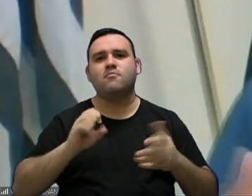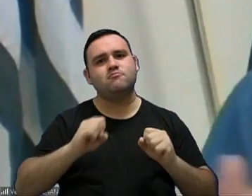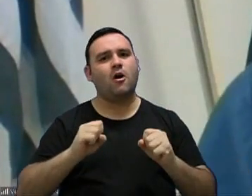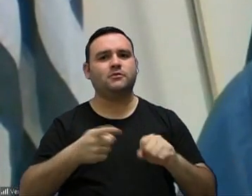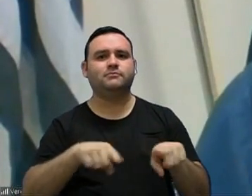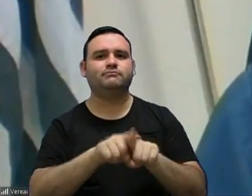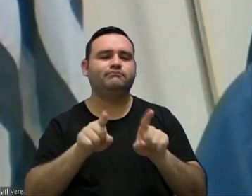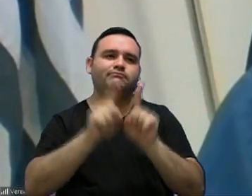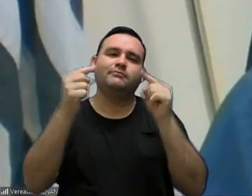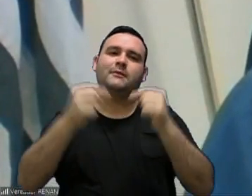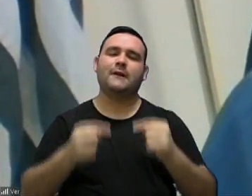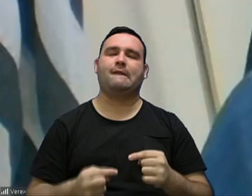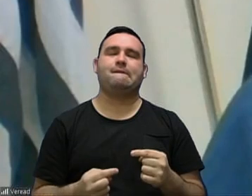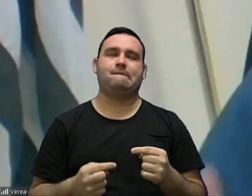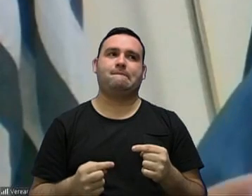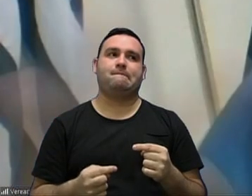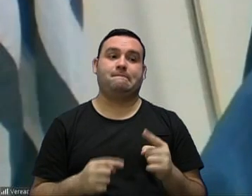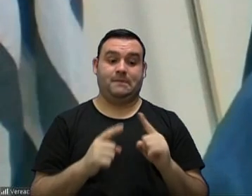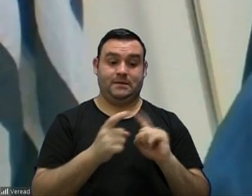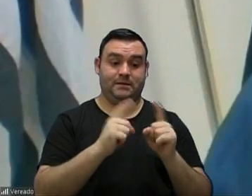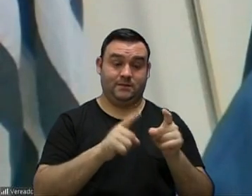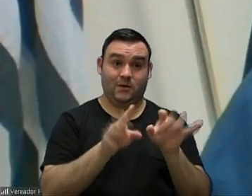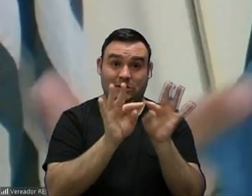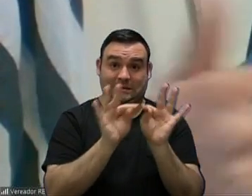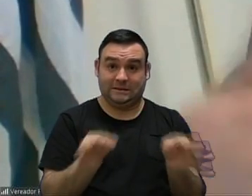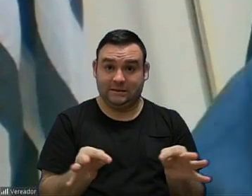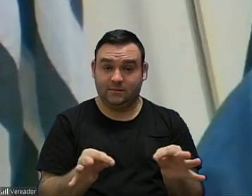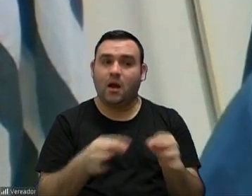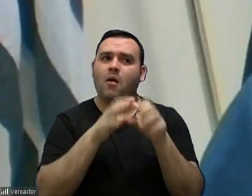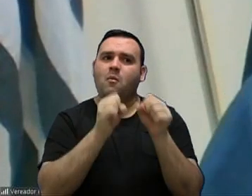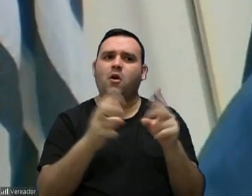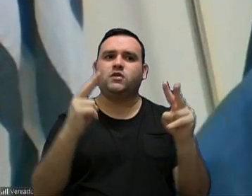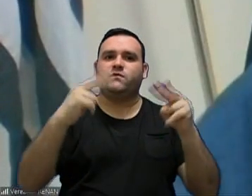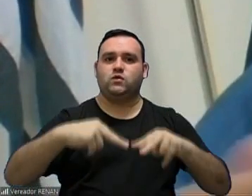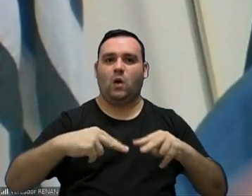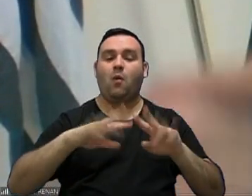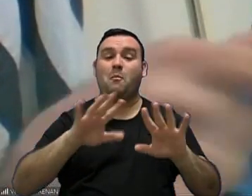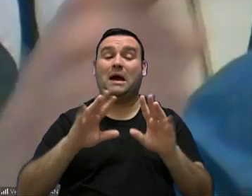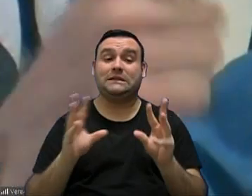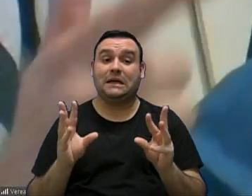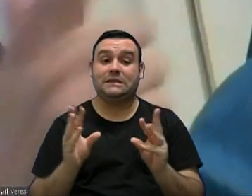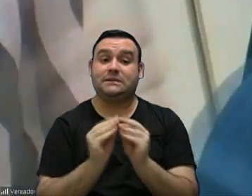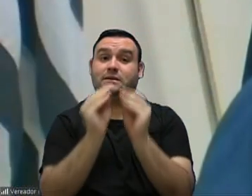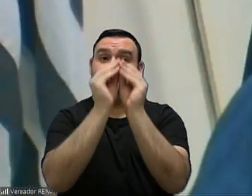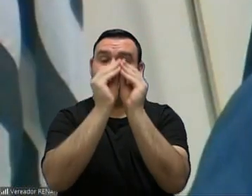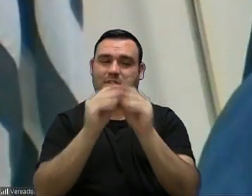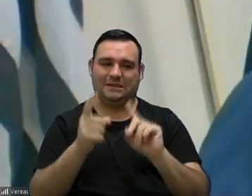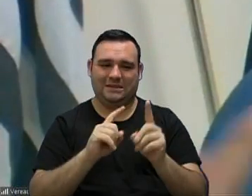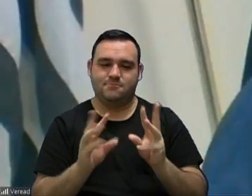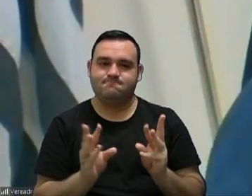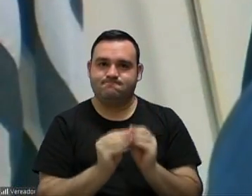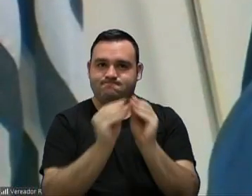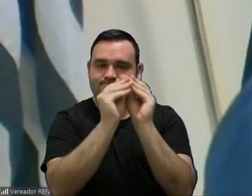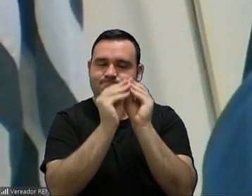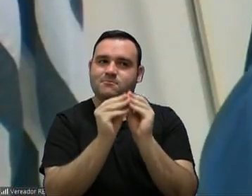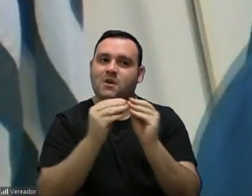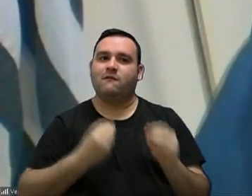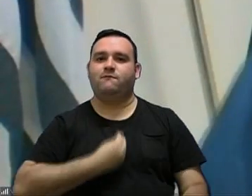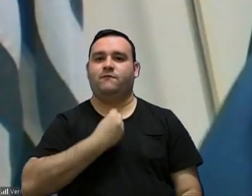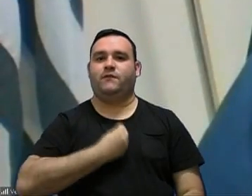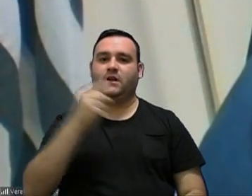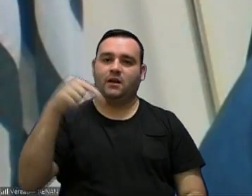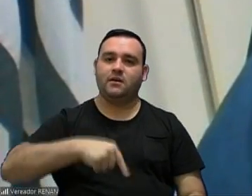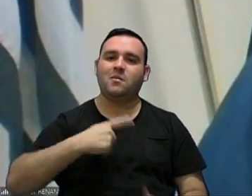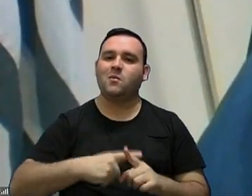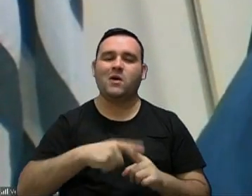poderia até estabelecer que sessões ordinárias sejam virtuais e sessão extraordinárias sejam presentes, porque não dá